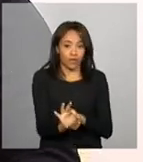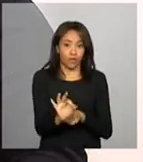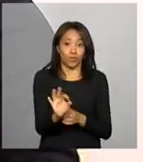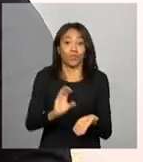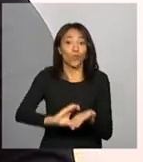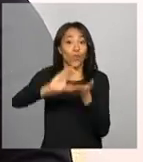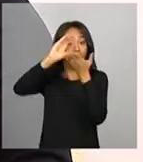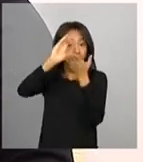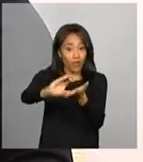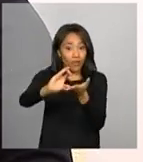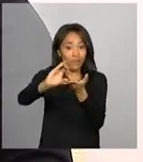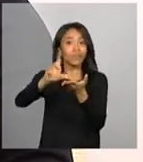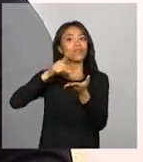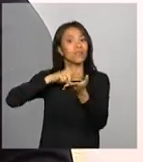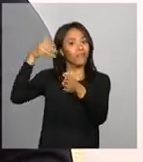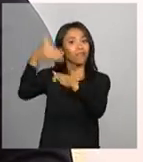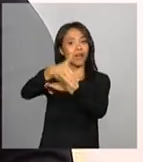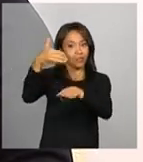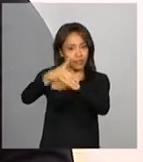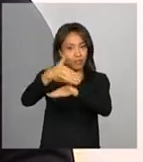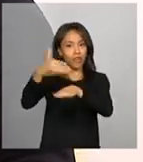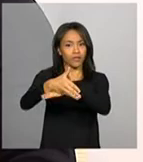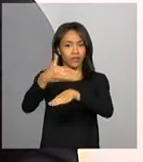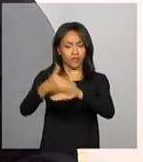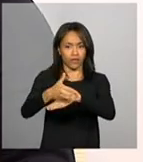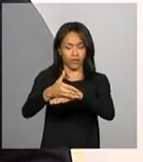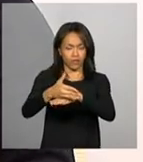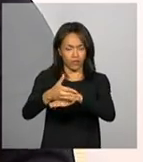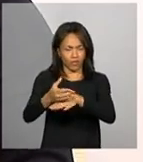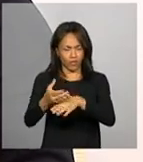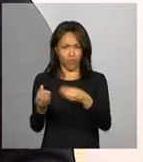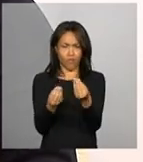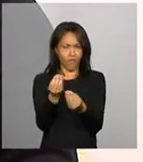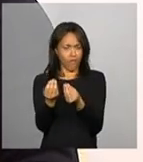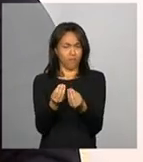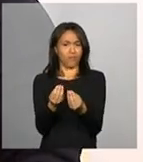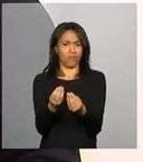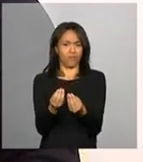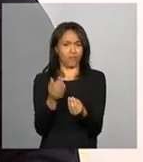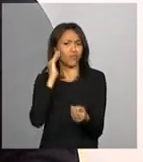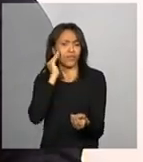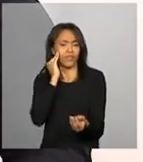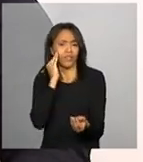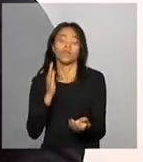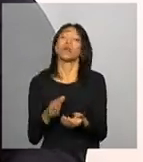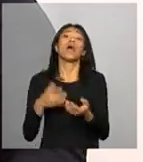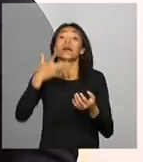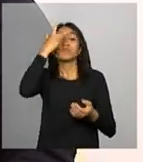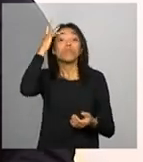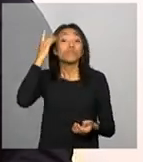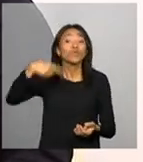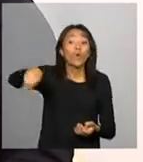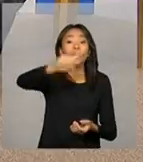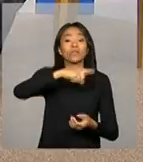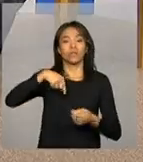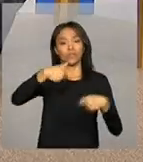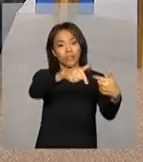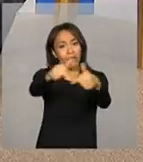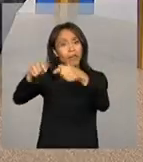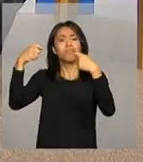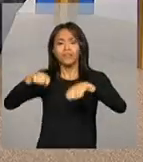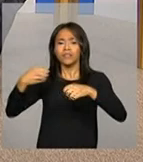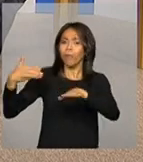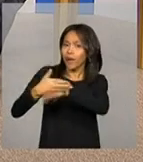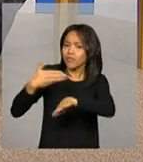até participação dos Trabalhadores no conselho Como assim você acredita nisso os trabalhadores precisam participar dos